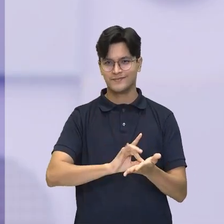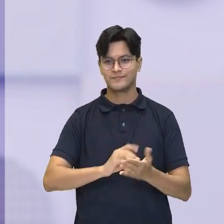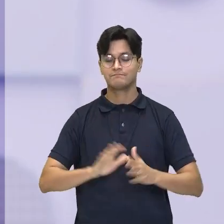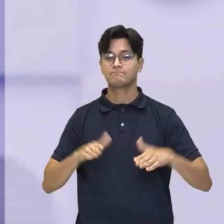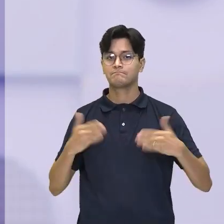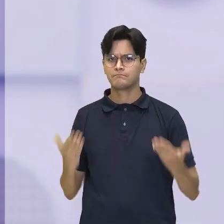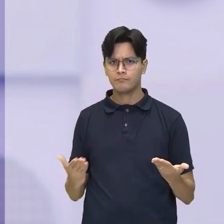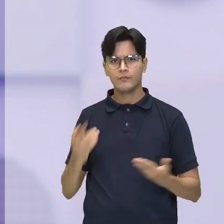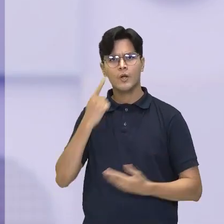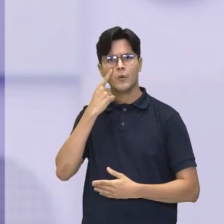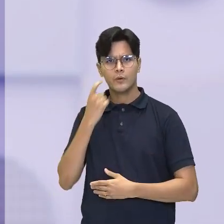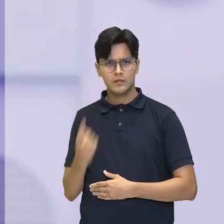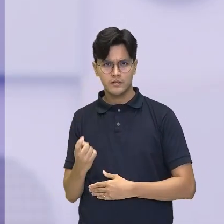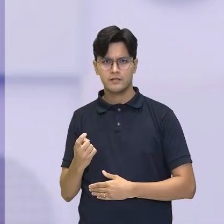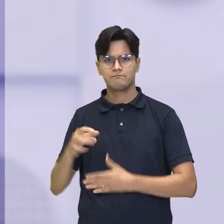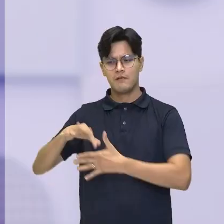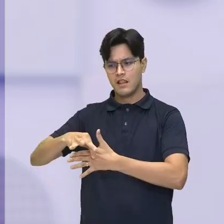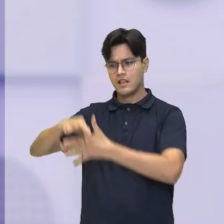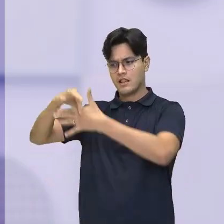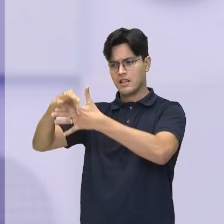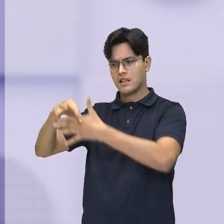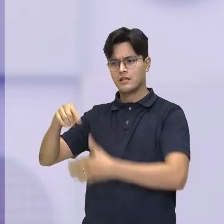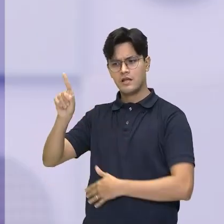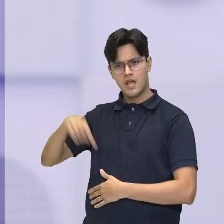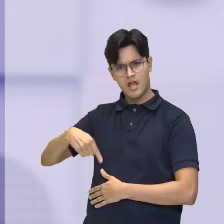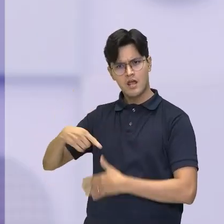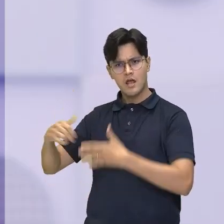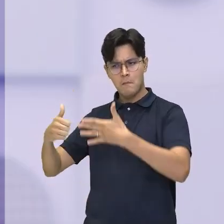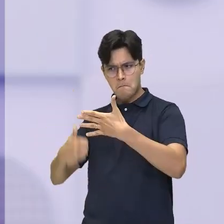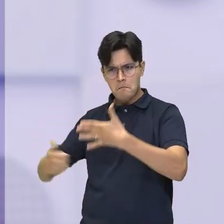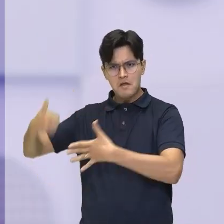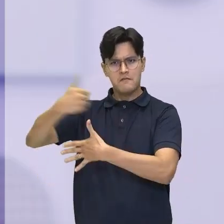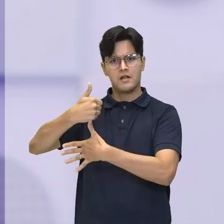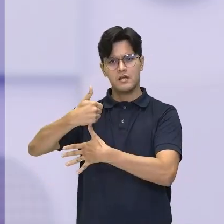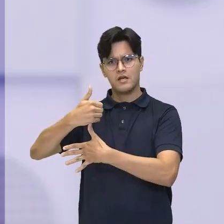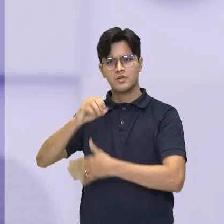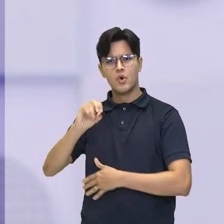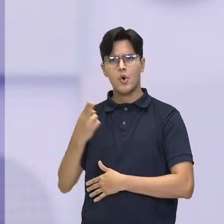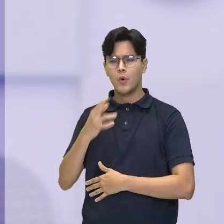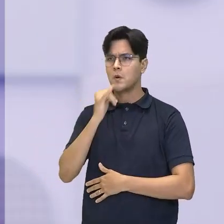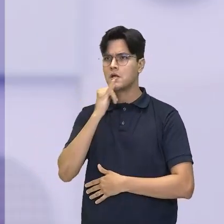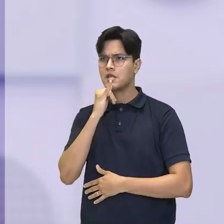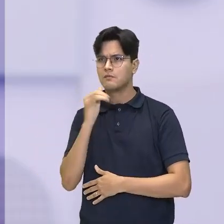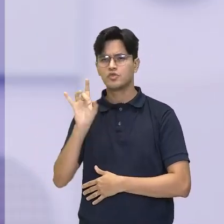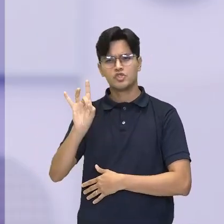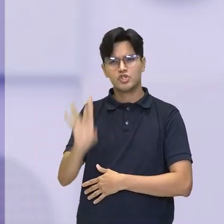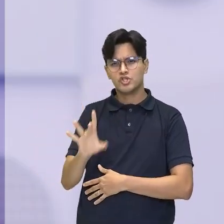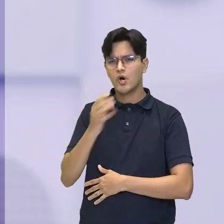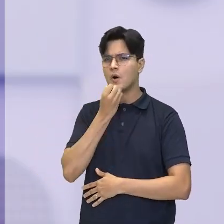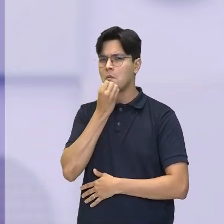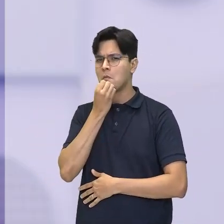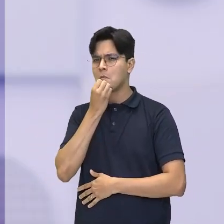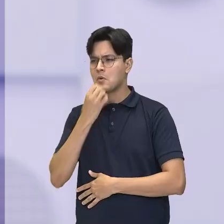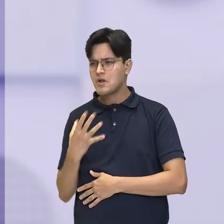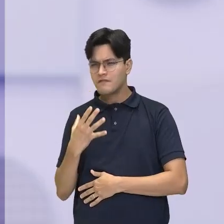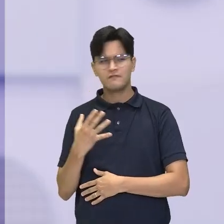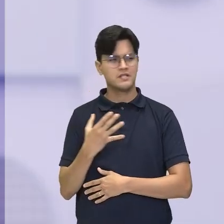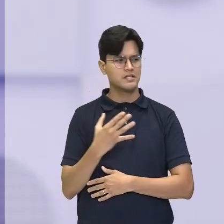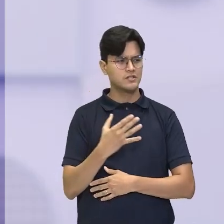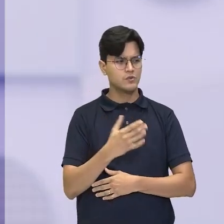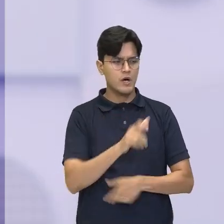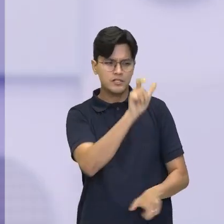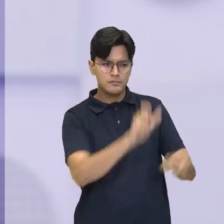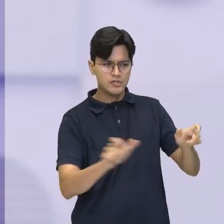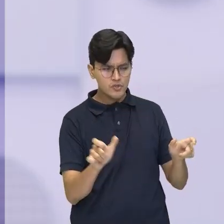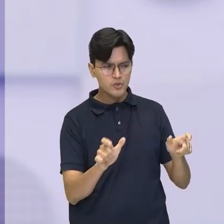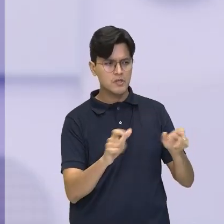liderança, ela não é um privilégio, ela não é um aglomerado de benefícios, de bajulação,